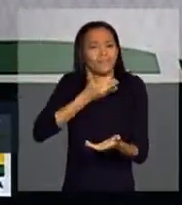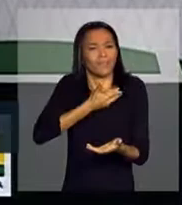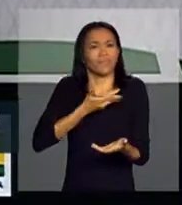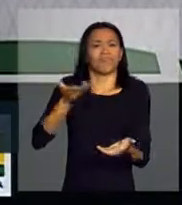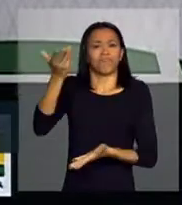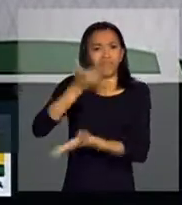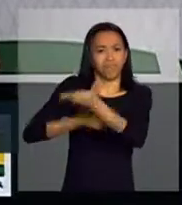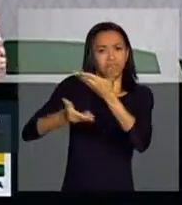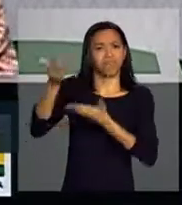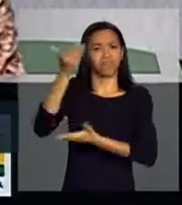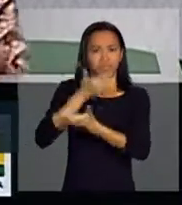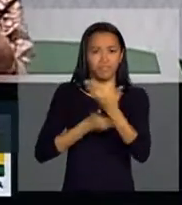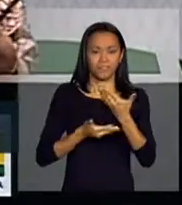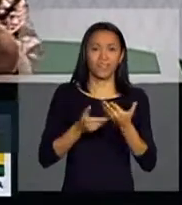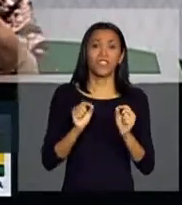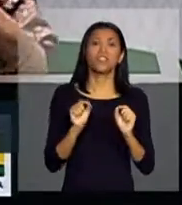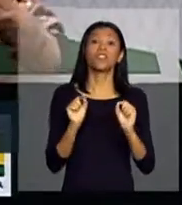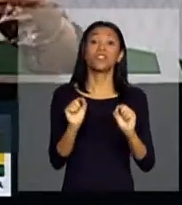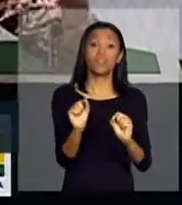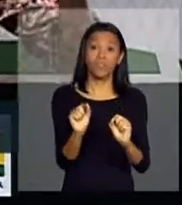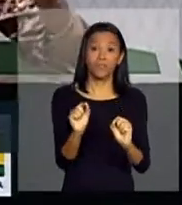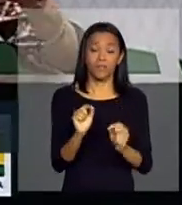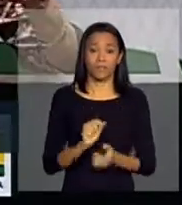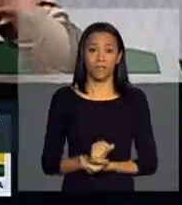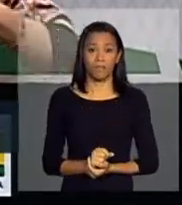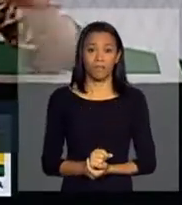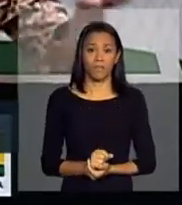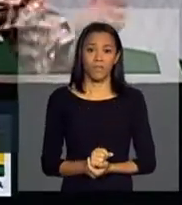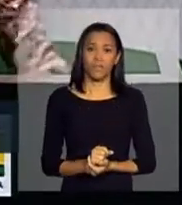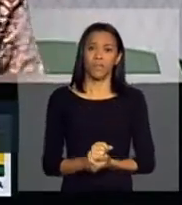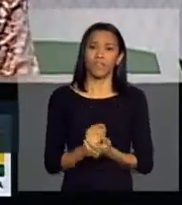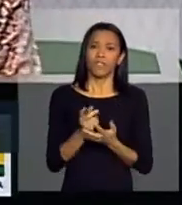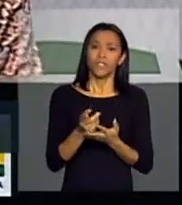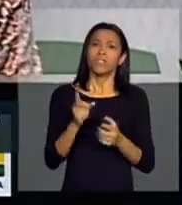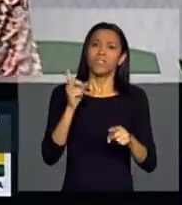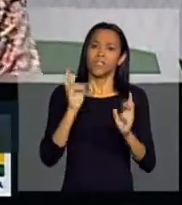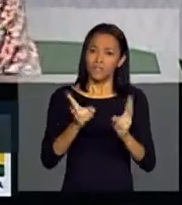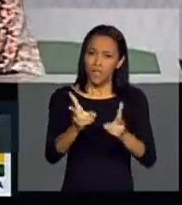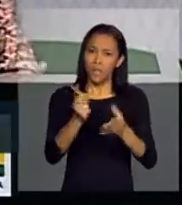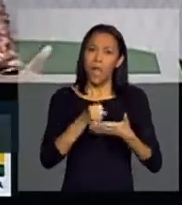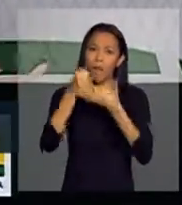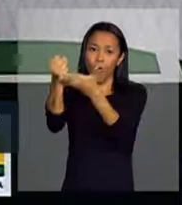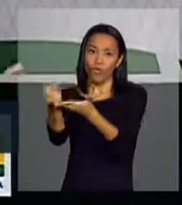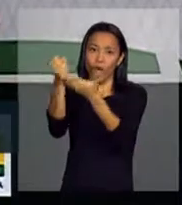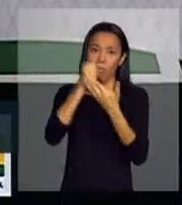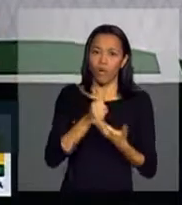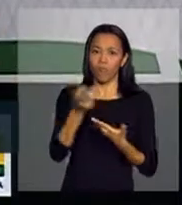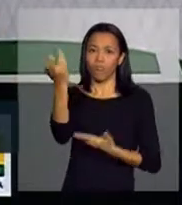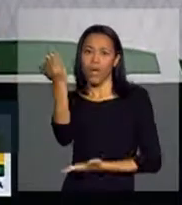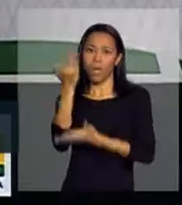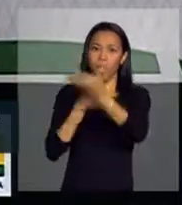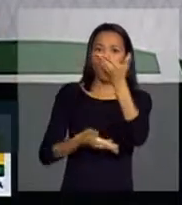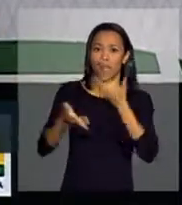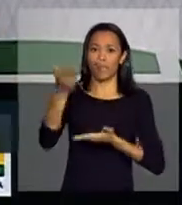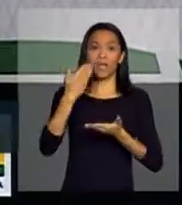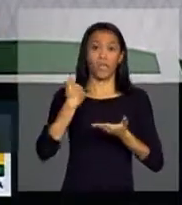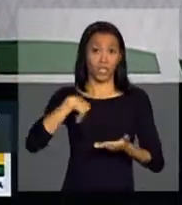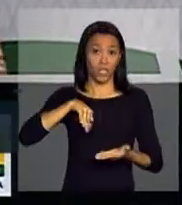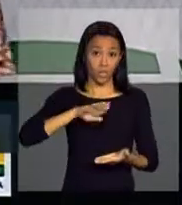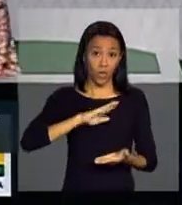uma relação de de benefícios mútuos que transforma a nossa capacidade